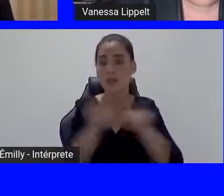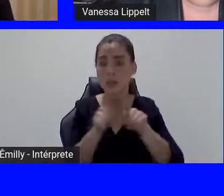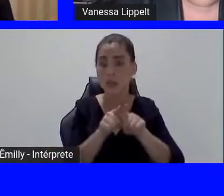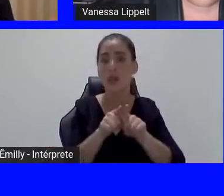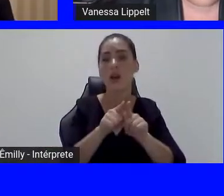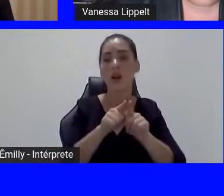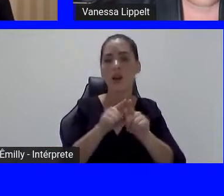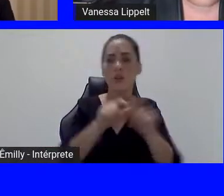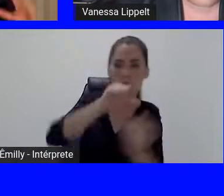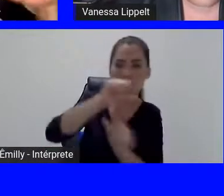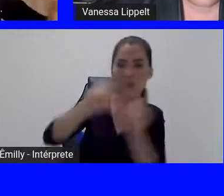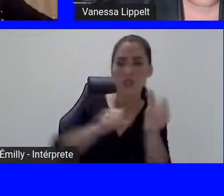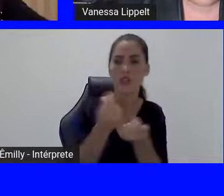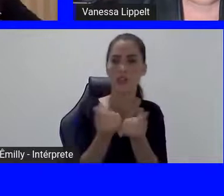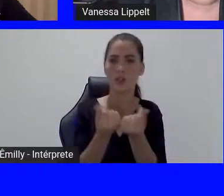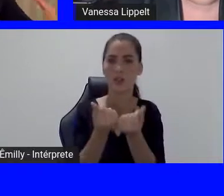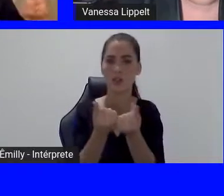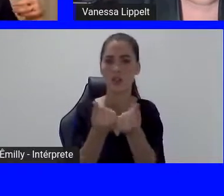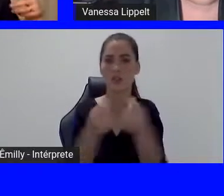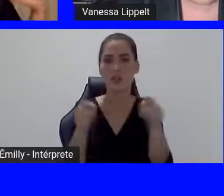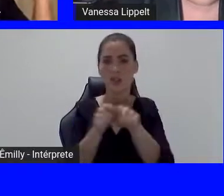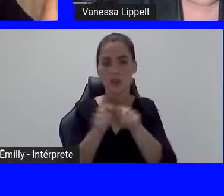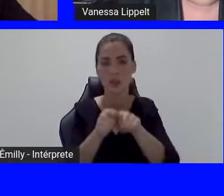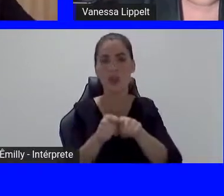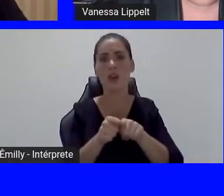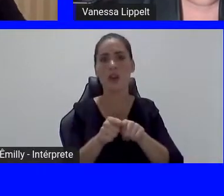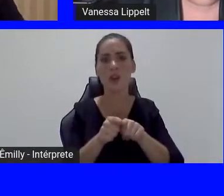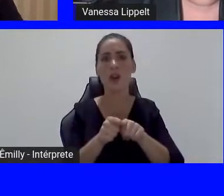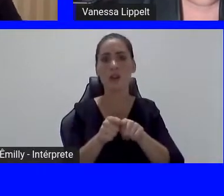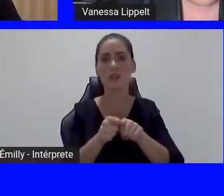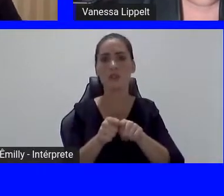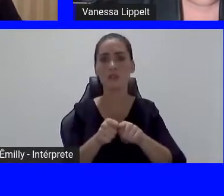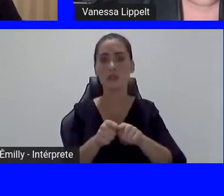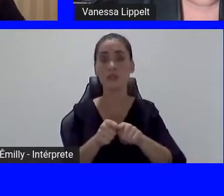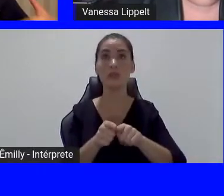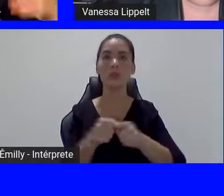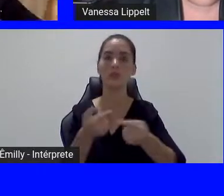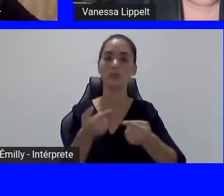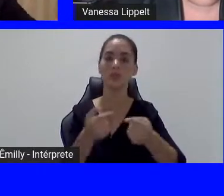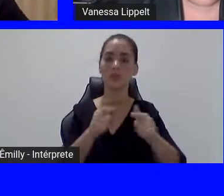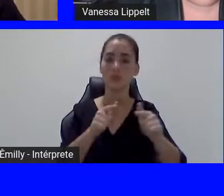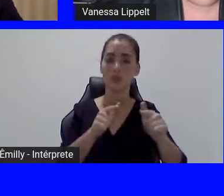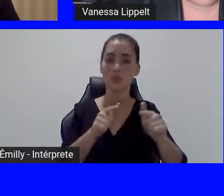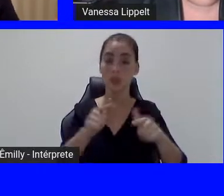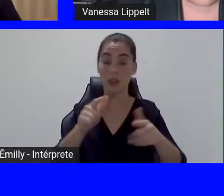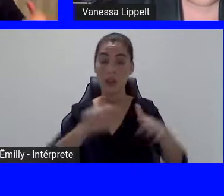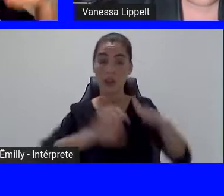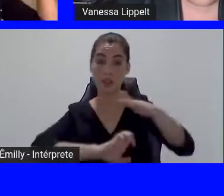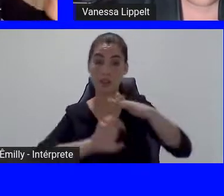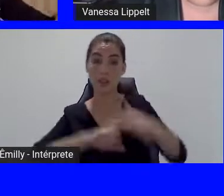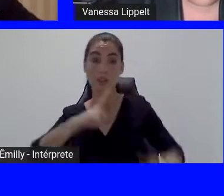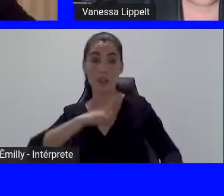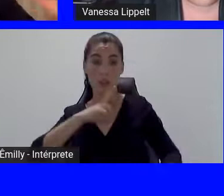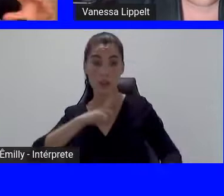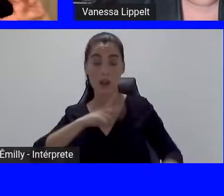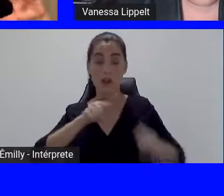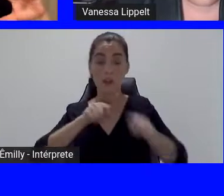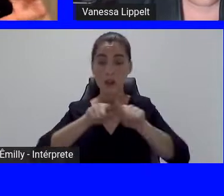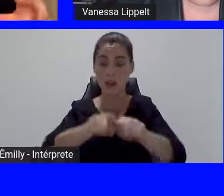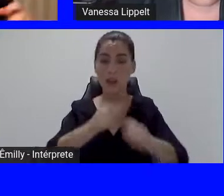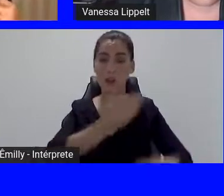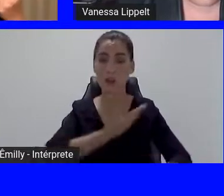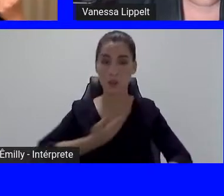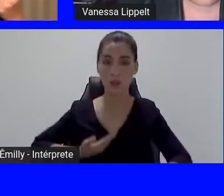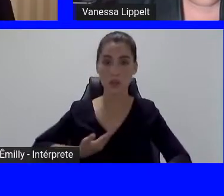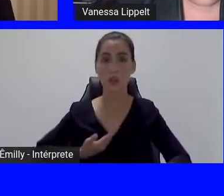de negócio saudável e equilibrado para que a iniciativa privada, em parceria com o poder público, parcerias, concessões e mesmo a iniciativa